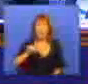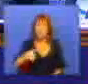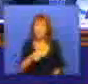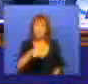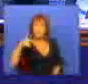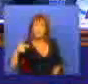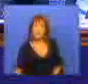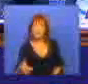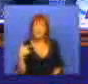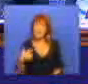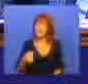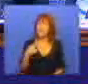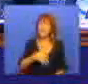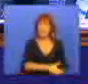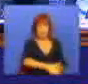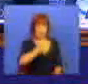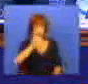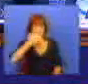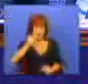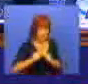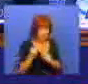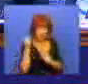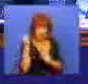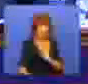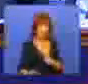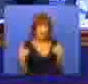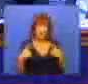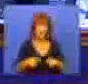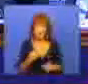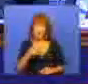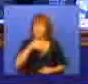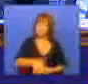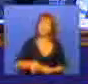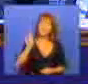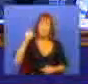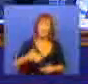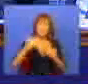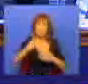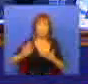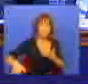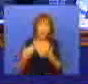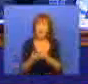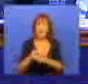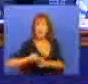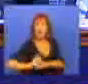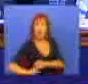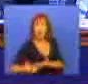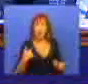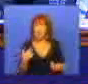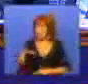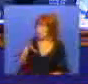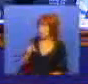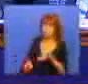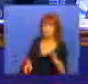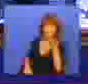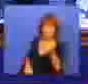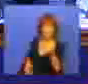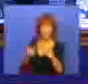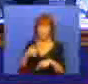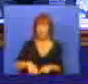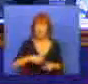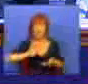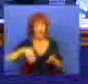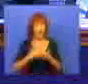www.portaldahabitação.pt, e que nos 15 dias subsequentes seria anunciado o prazo de candidaturas. Estamos em novembro,